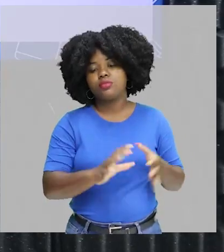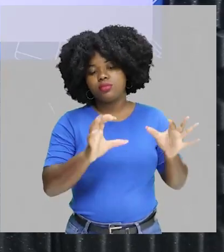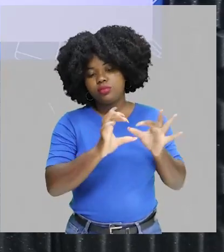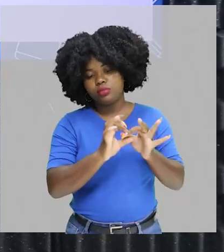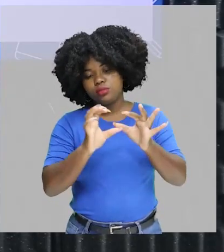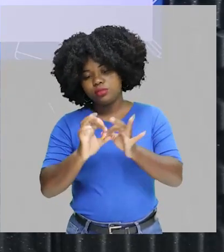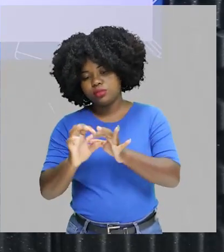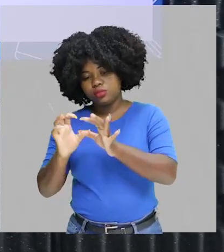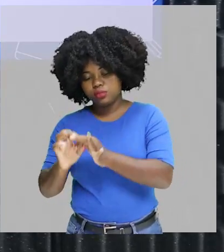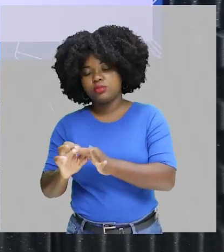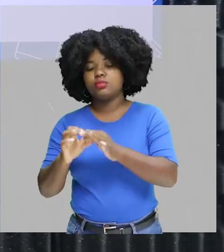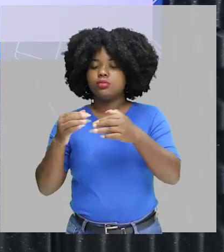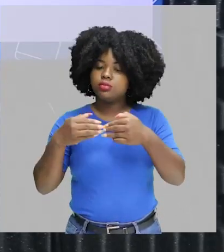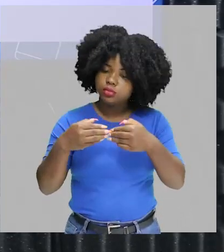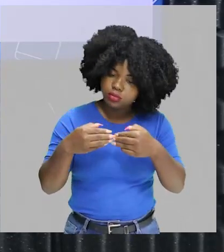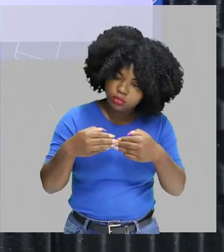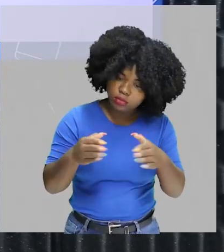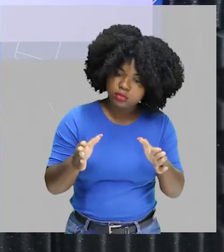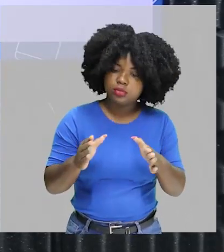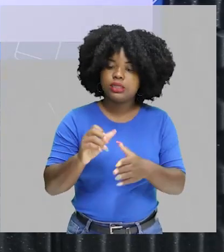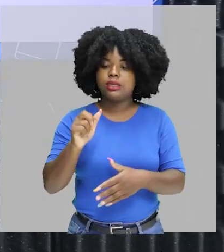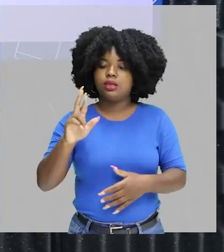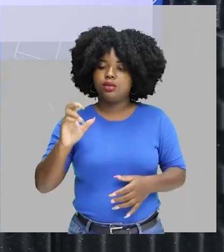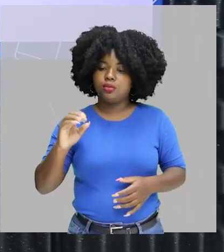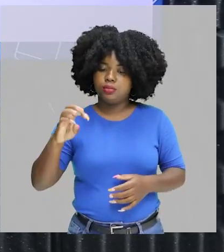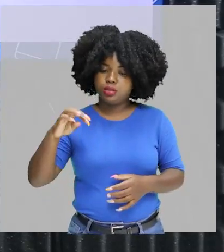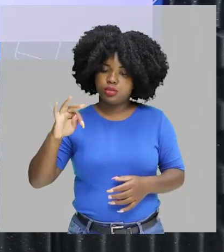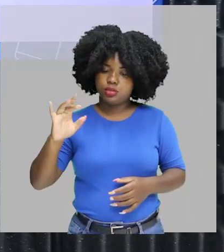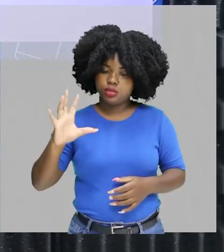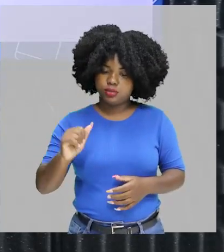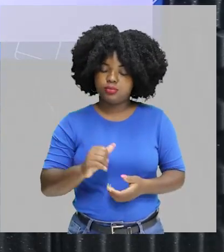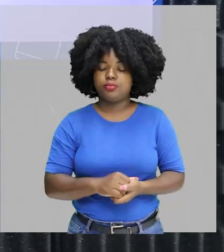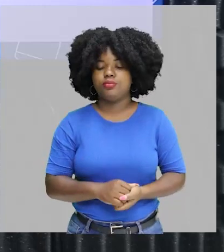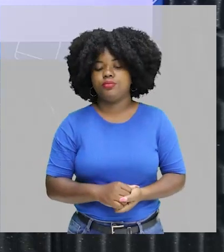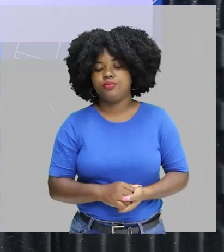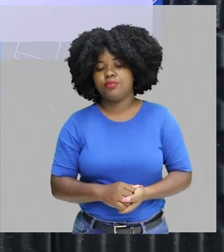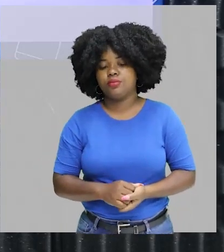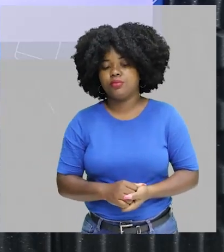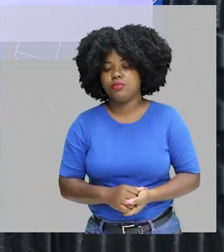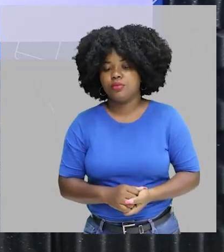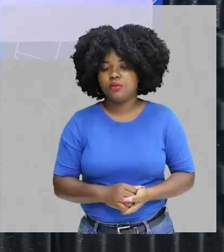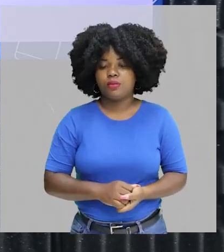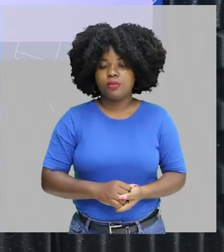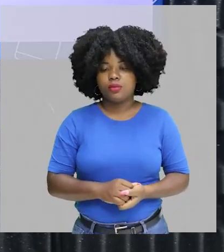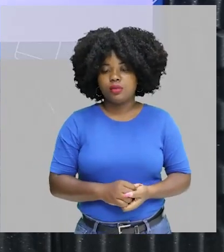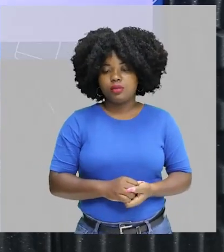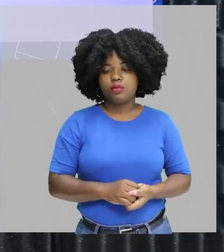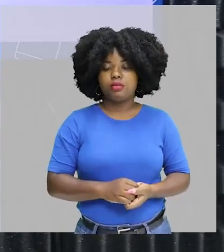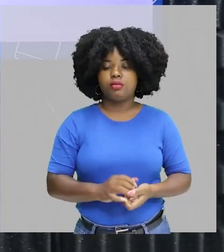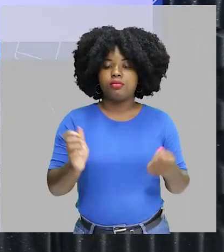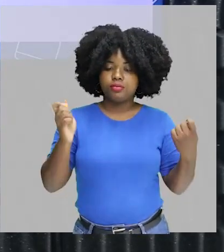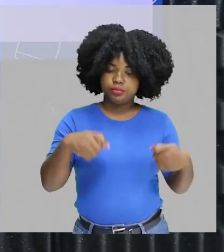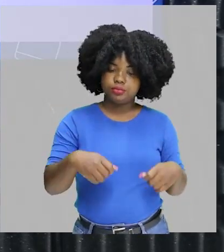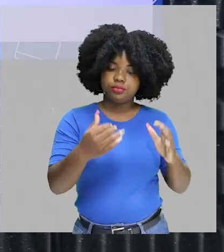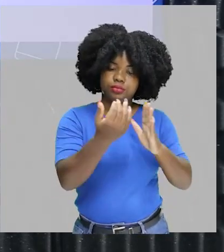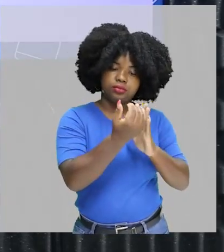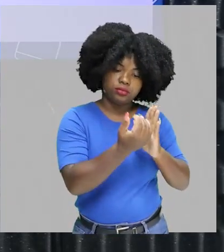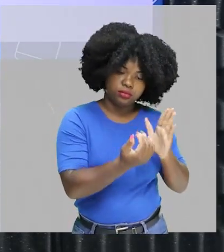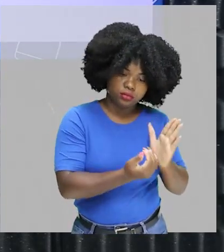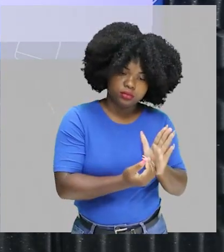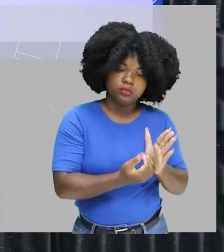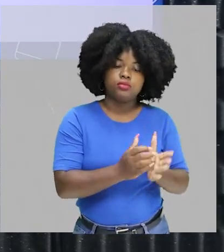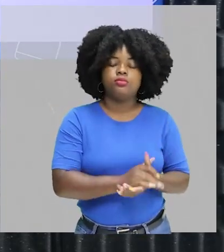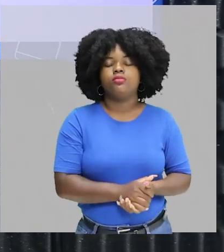cadeia carbônica do tipo aromática, certo? Então, de acordo com a cadeia carbônica, nós podemos também